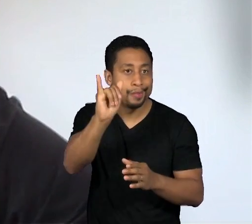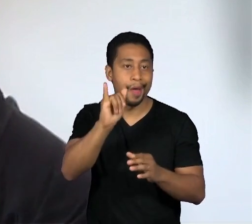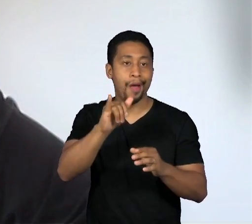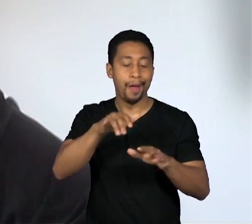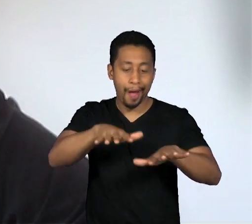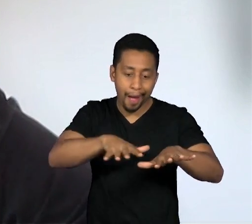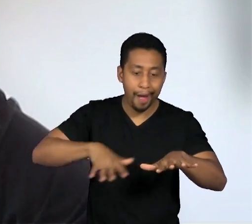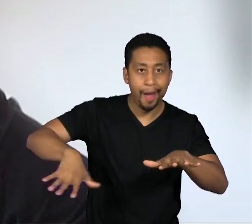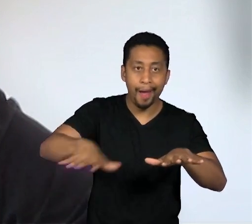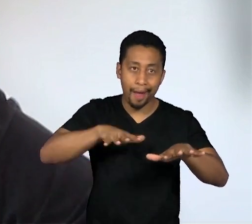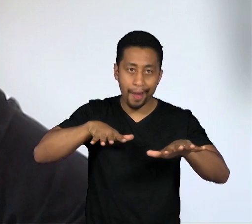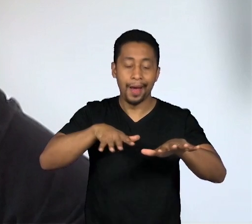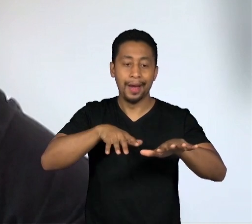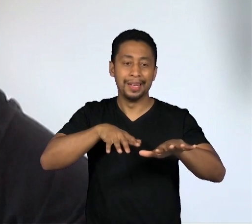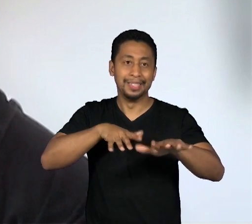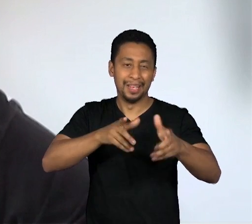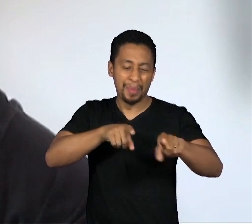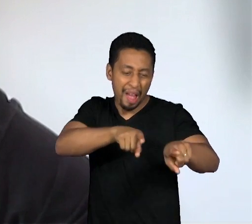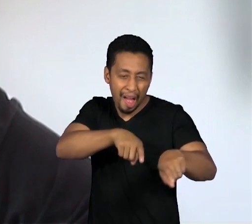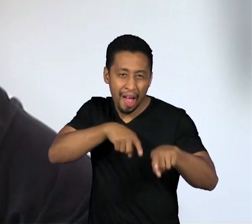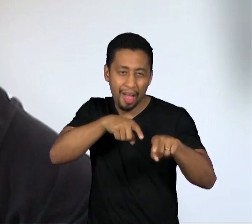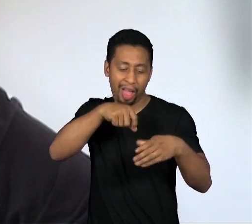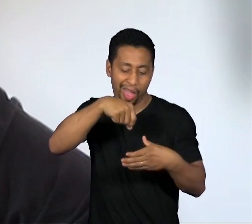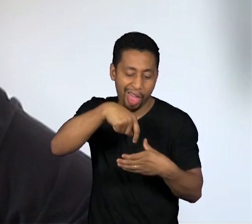ou que a gente consiga reverter alguma coisa,